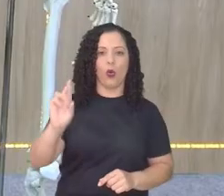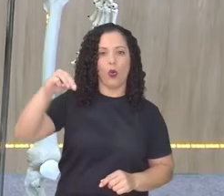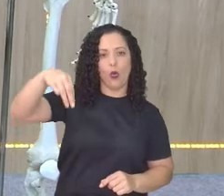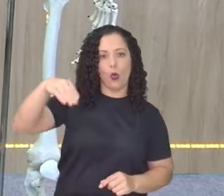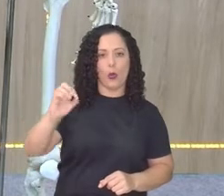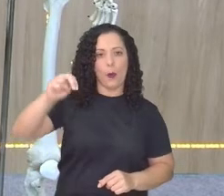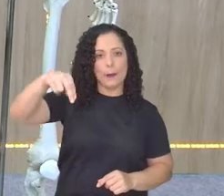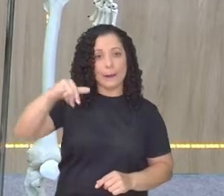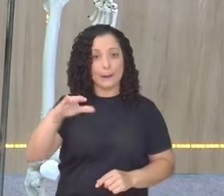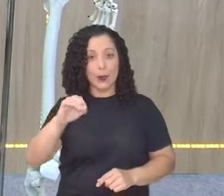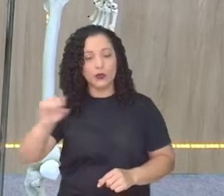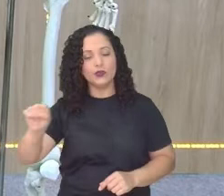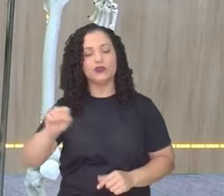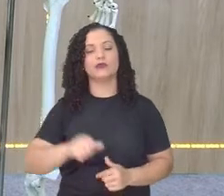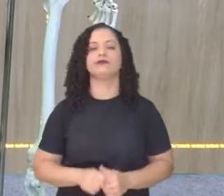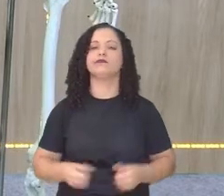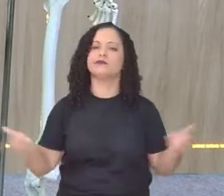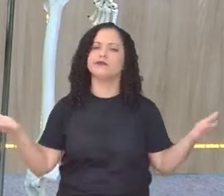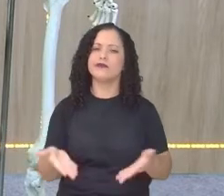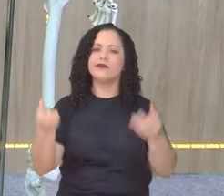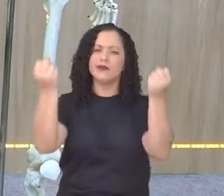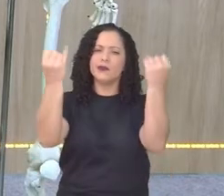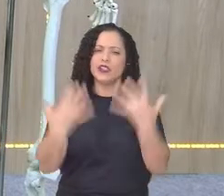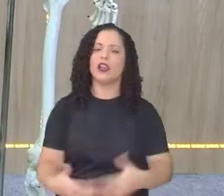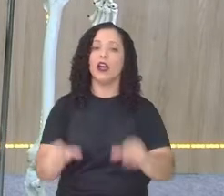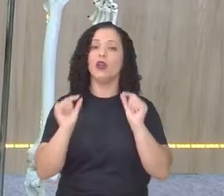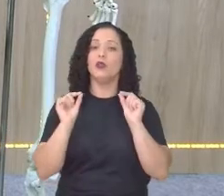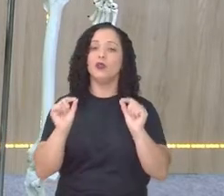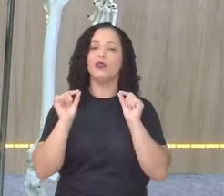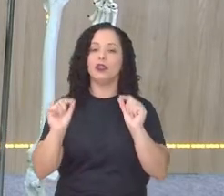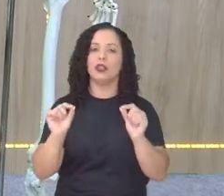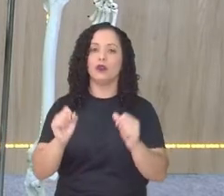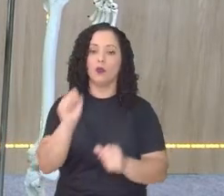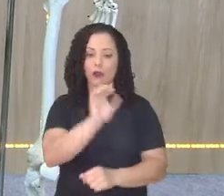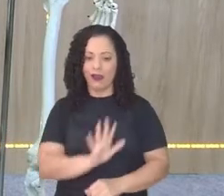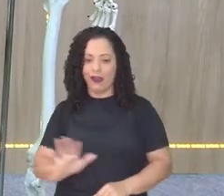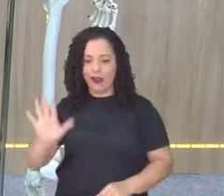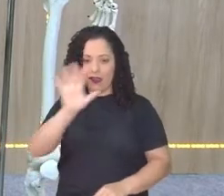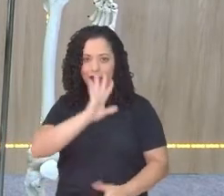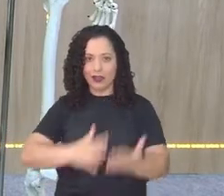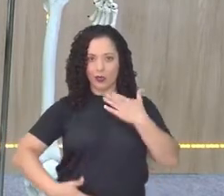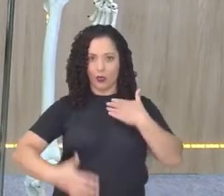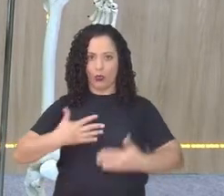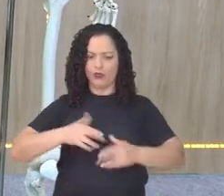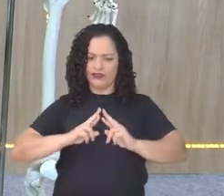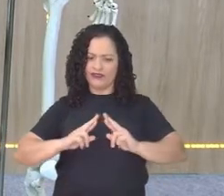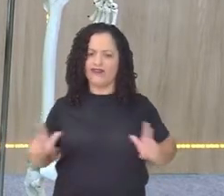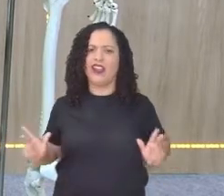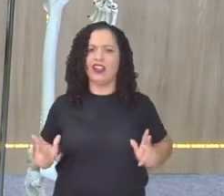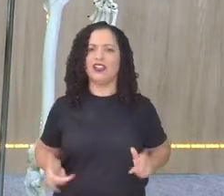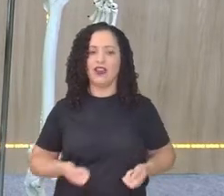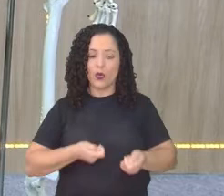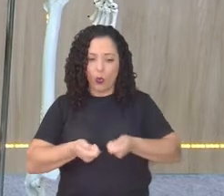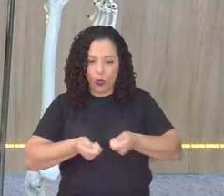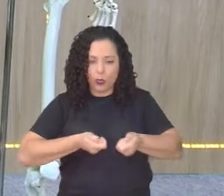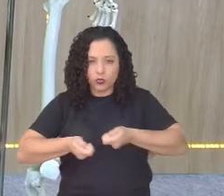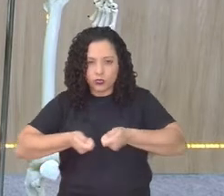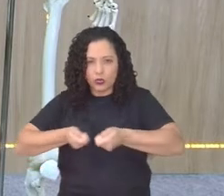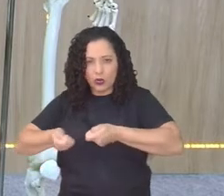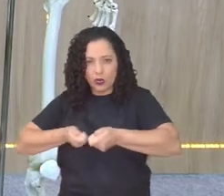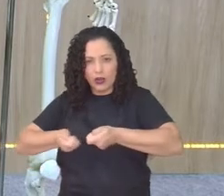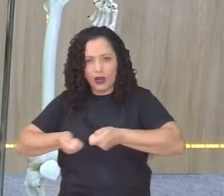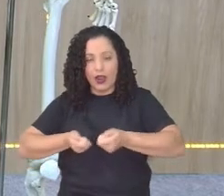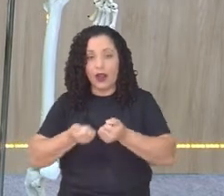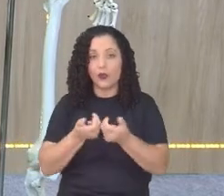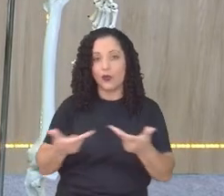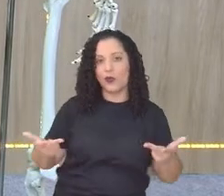gente está falando de um sistema que ele, né, vai ter agora uma função diferente. Ele tem que coordenar muita